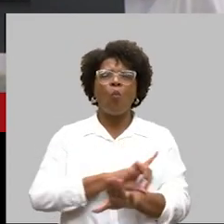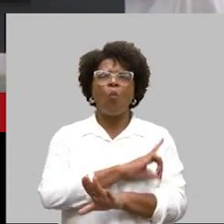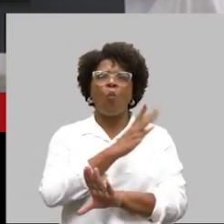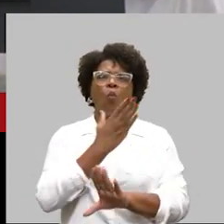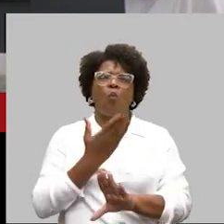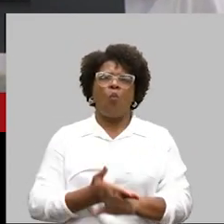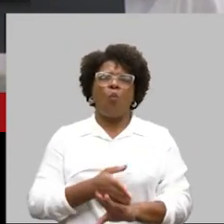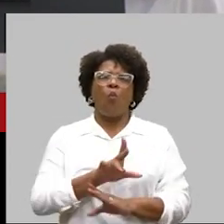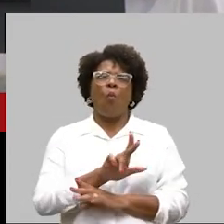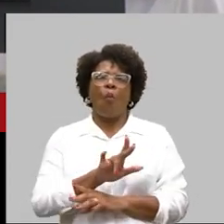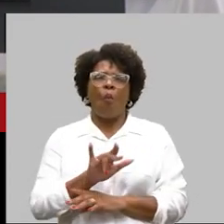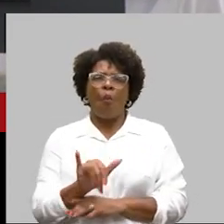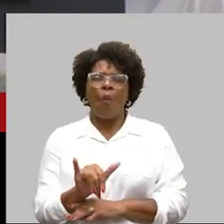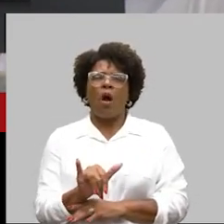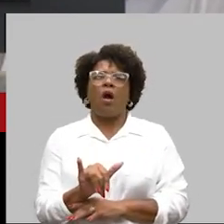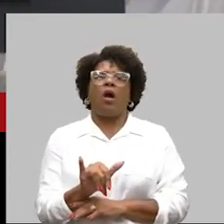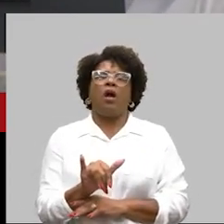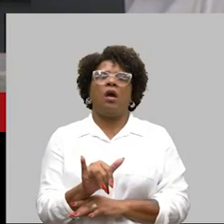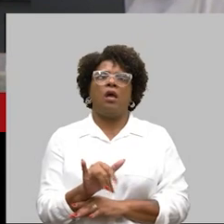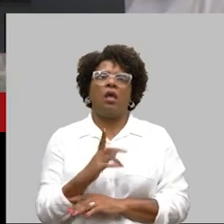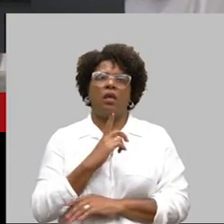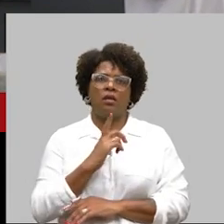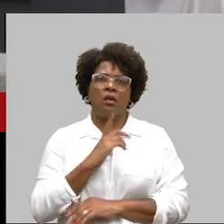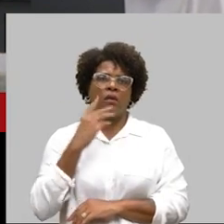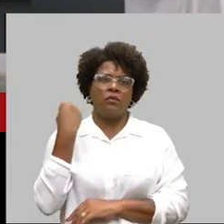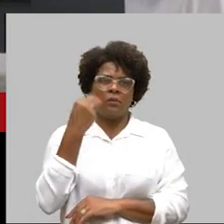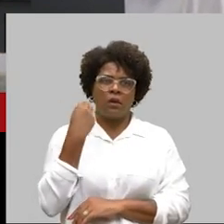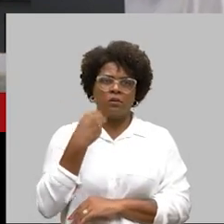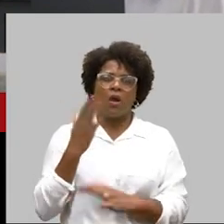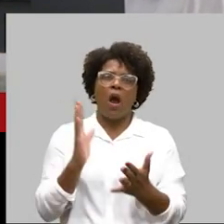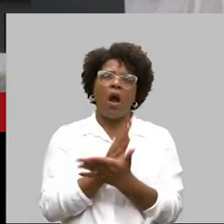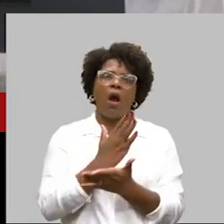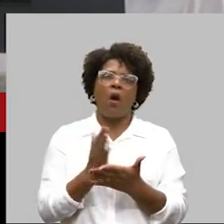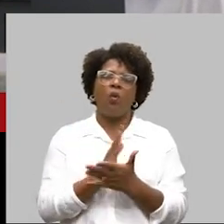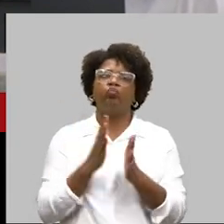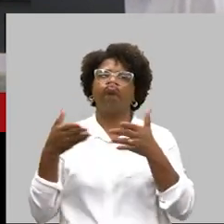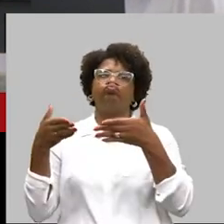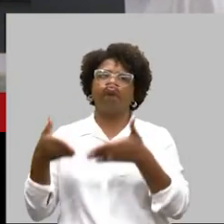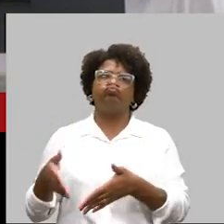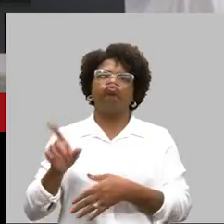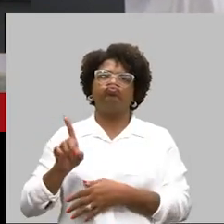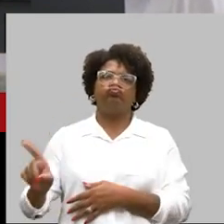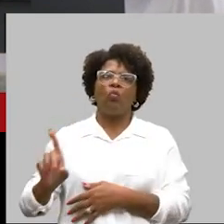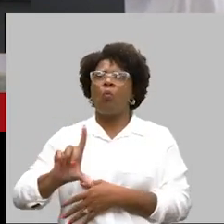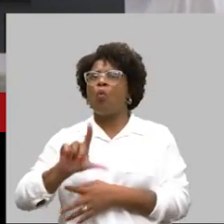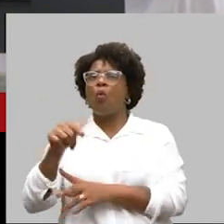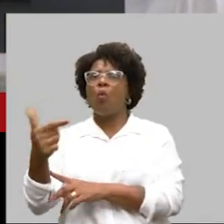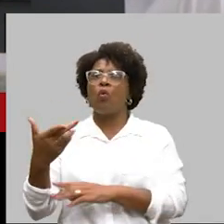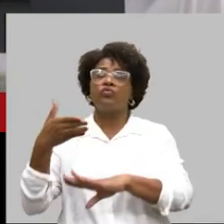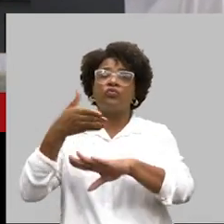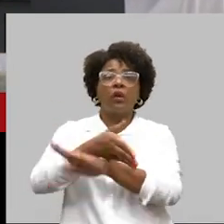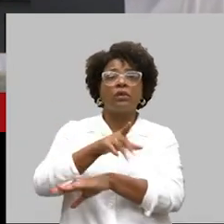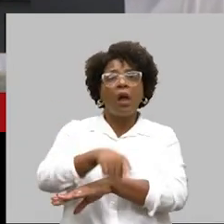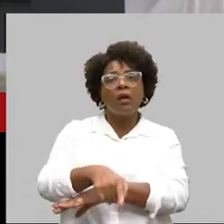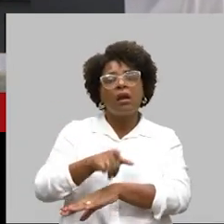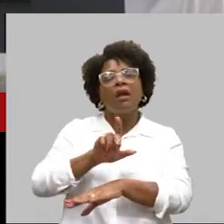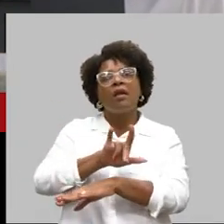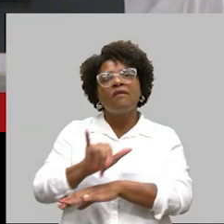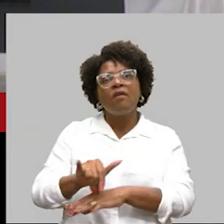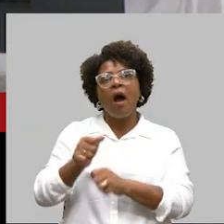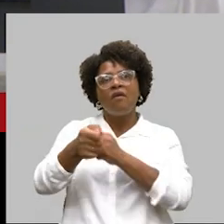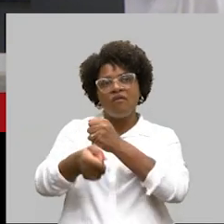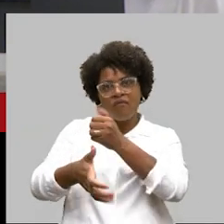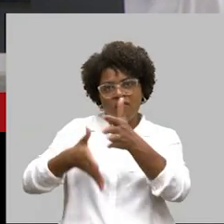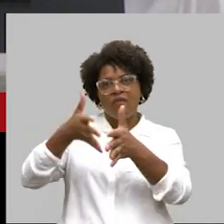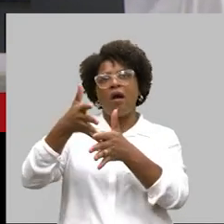alguns estarão ali também como os que chegaram outros adentrarão aqui o ambiente para contribuir com a fala